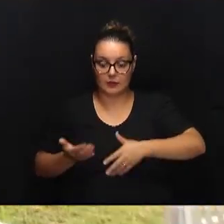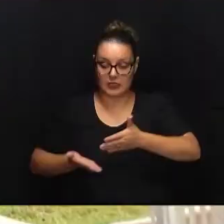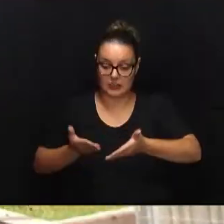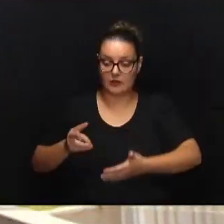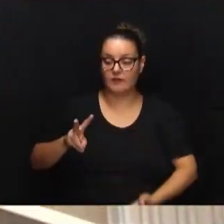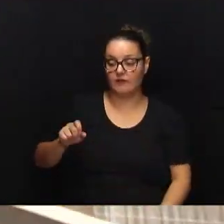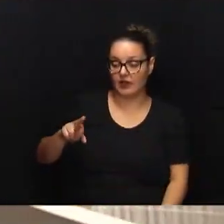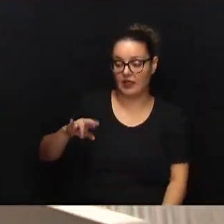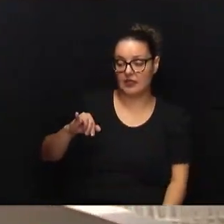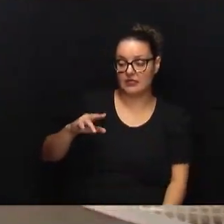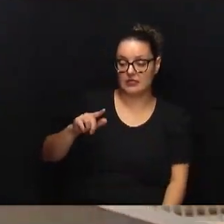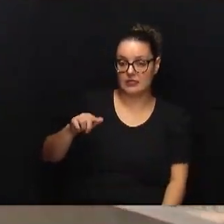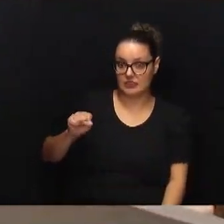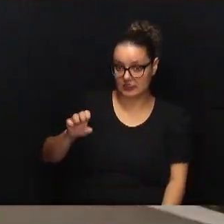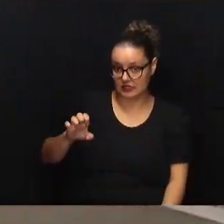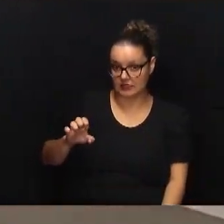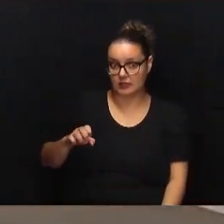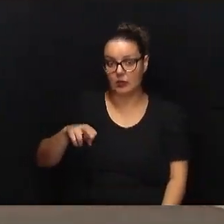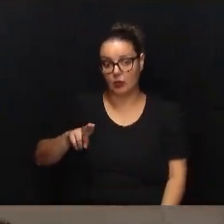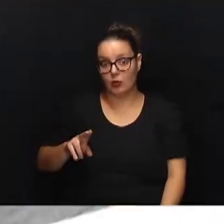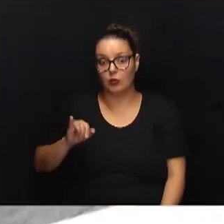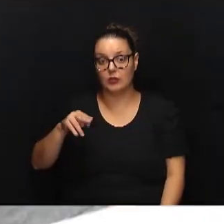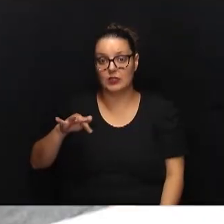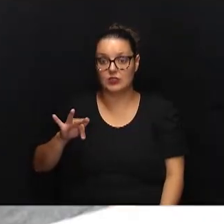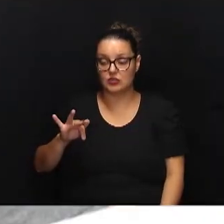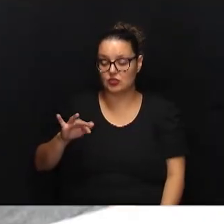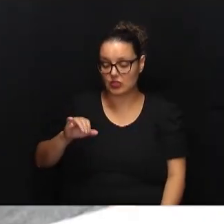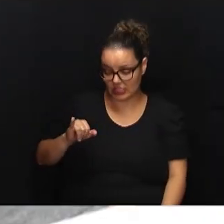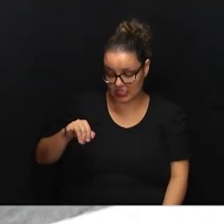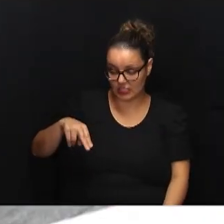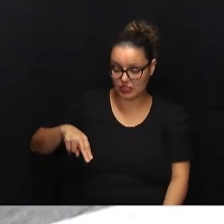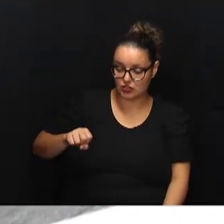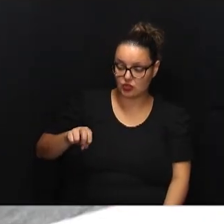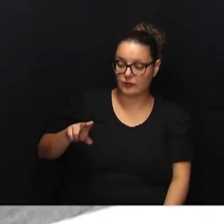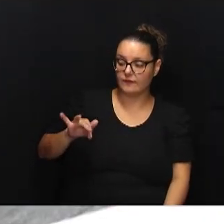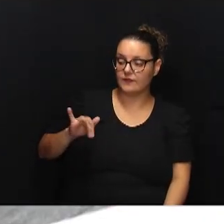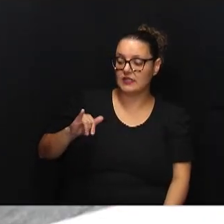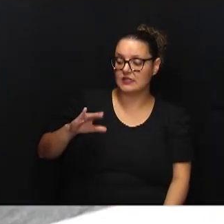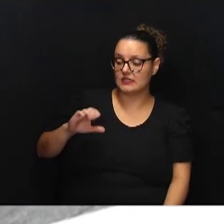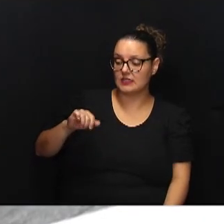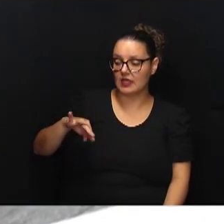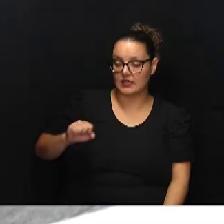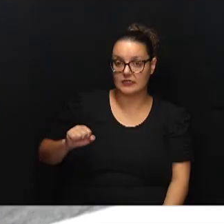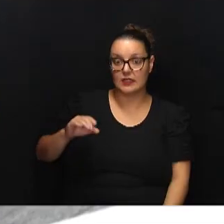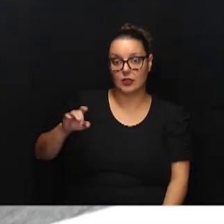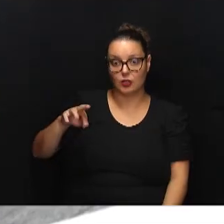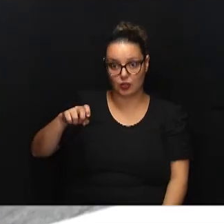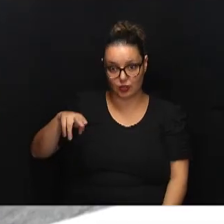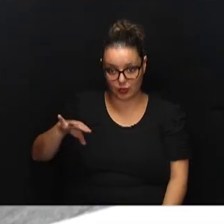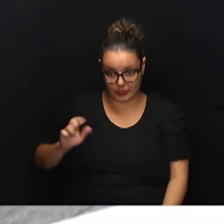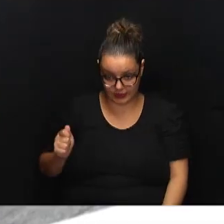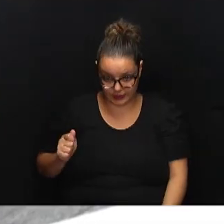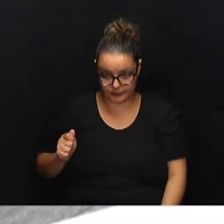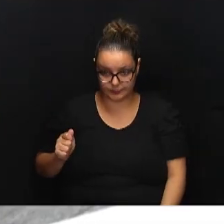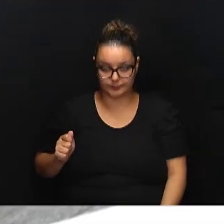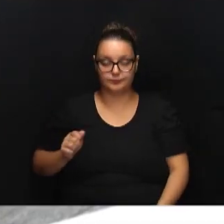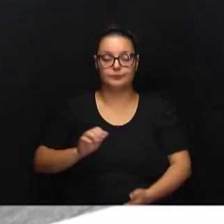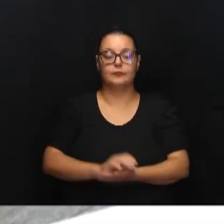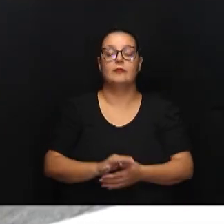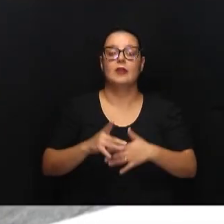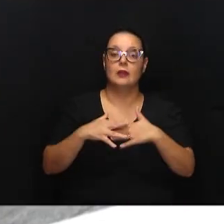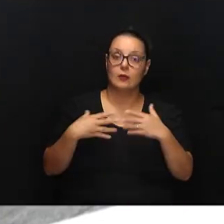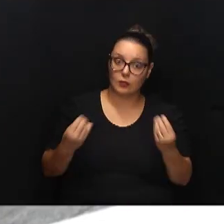ou insuficiência venosa crônica. É uma cirurgia que justamente visa curar, né, essas pessoas que